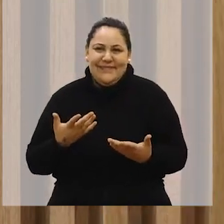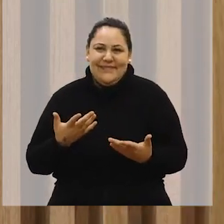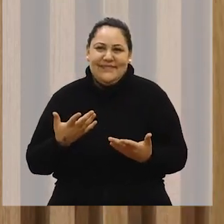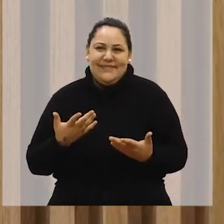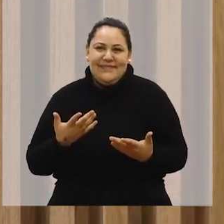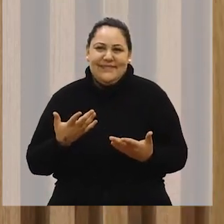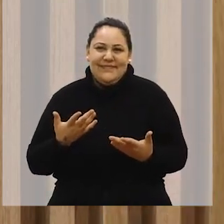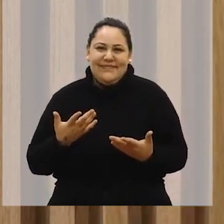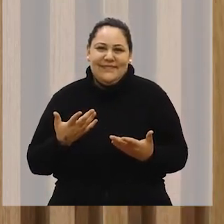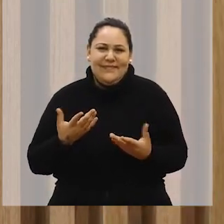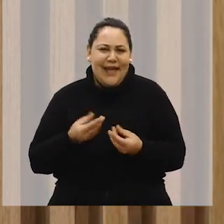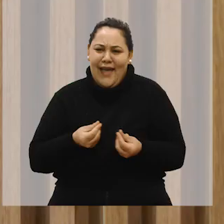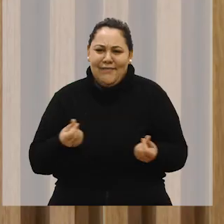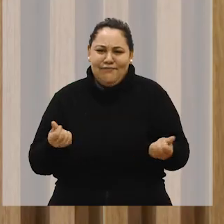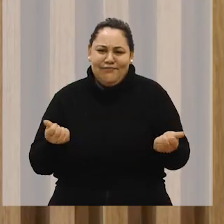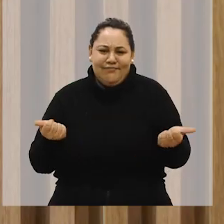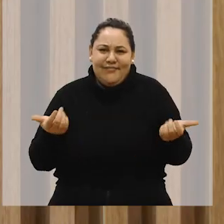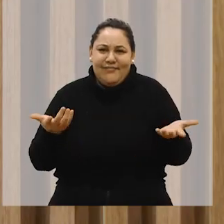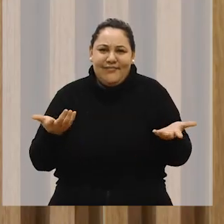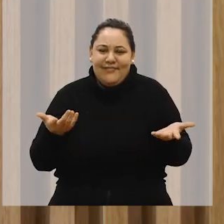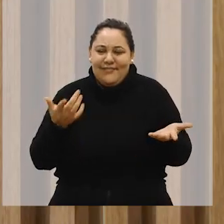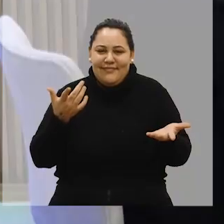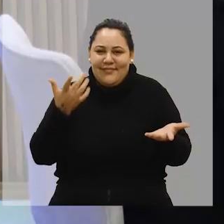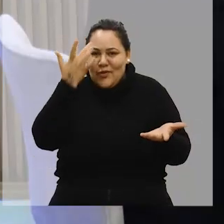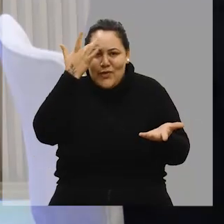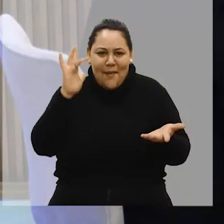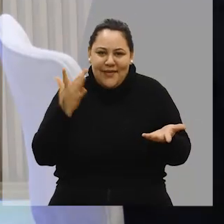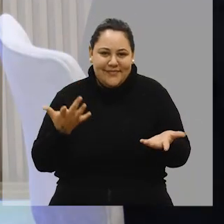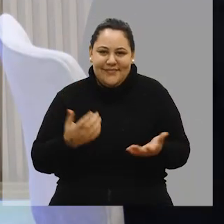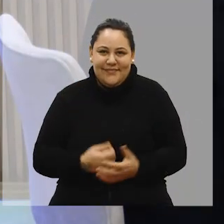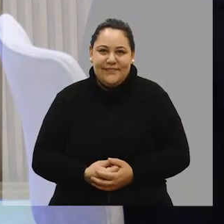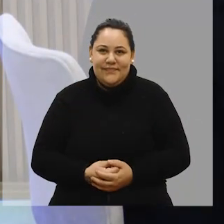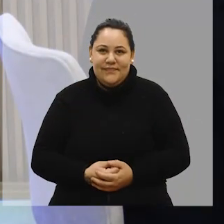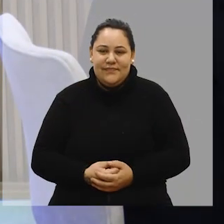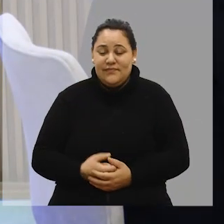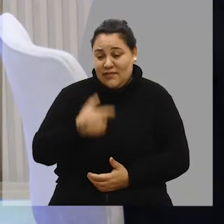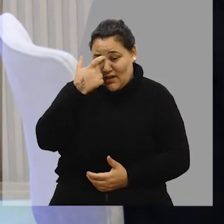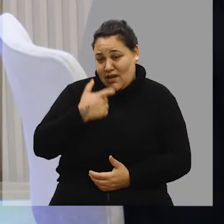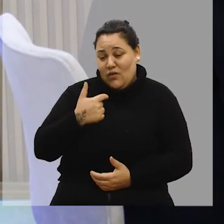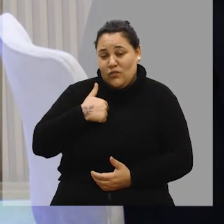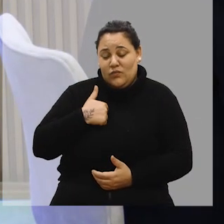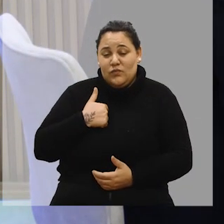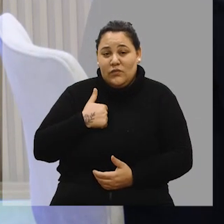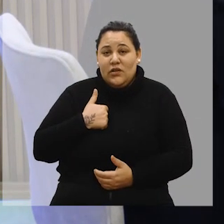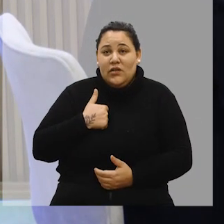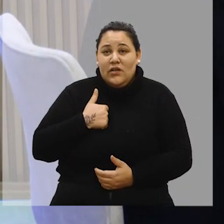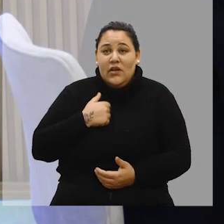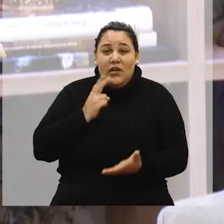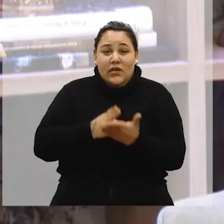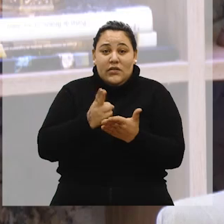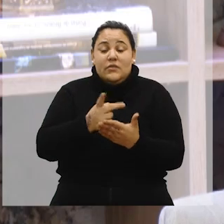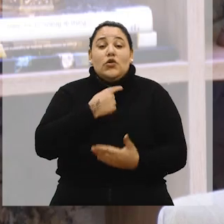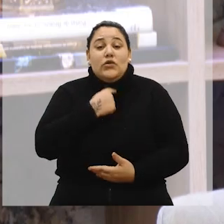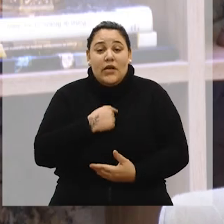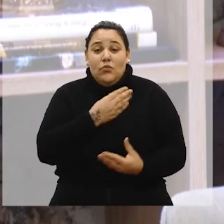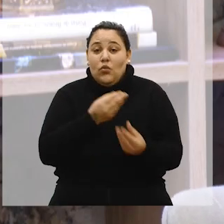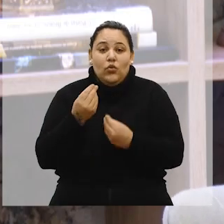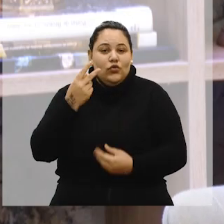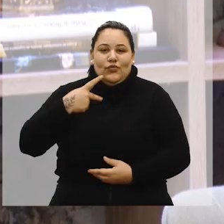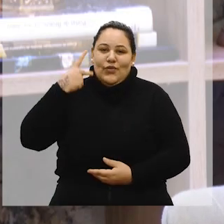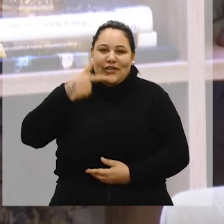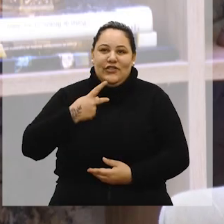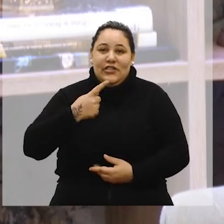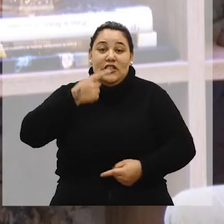totalmente arenoso. Eu sou alguém né, que sempre gostei muito de